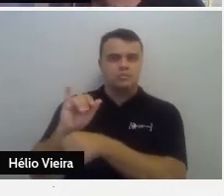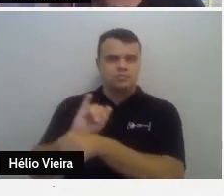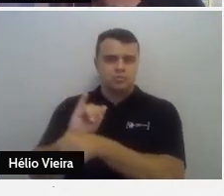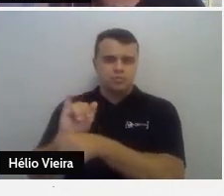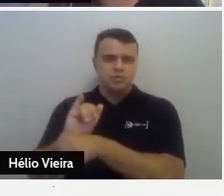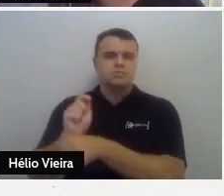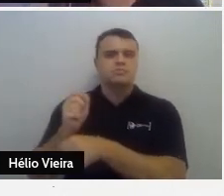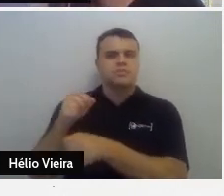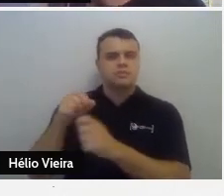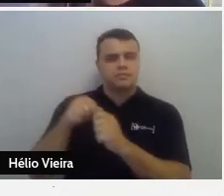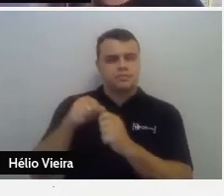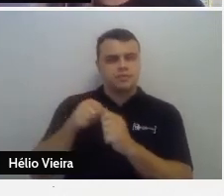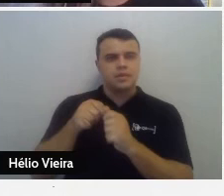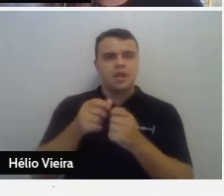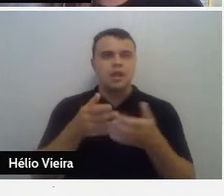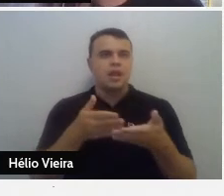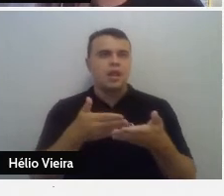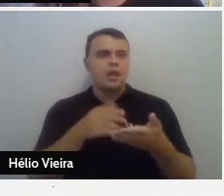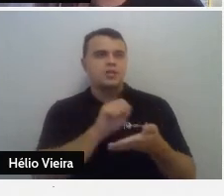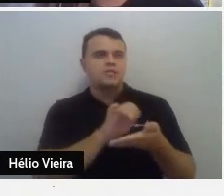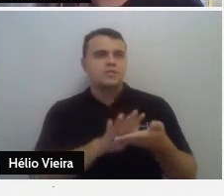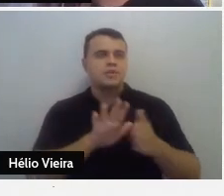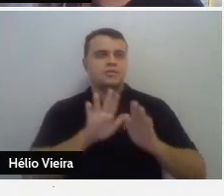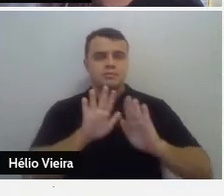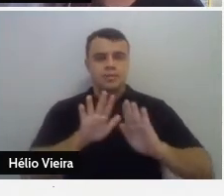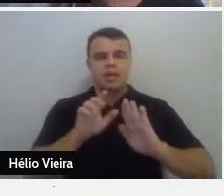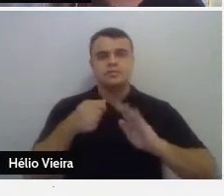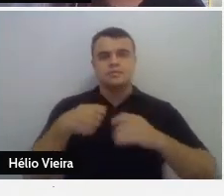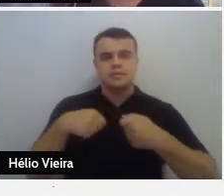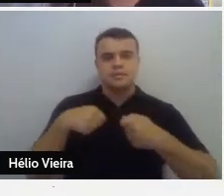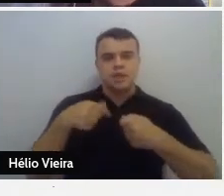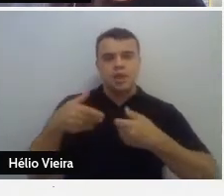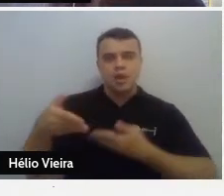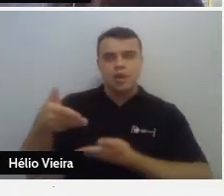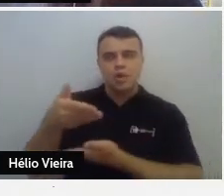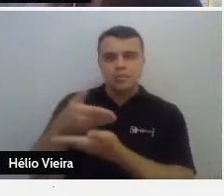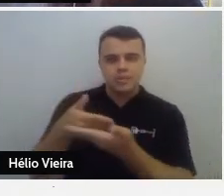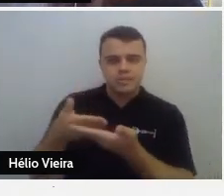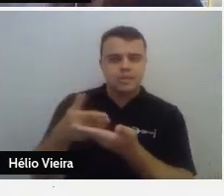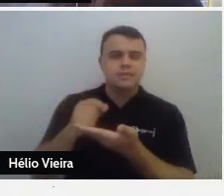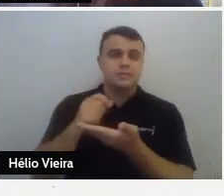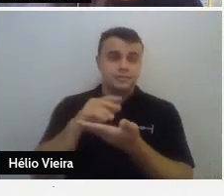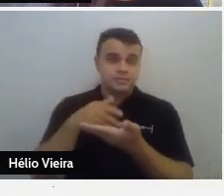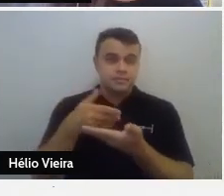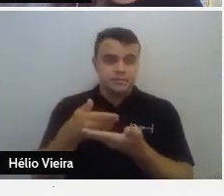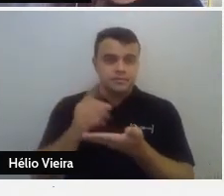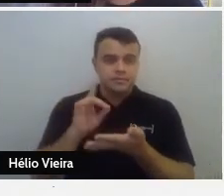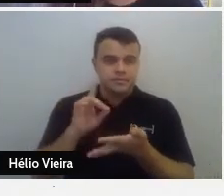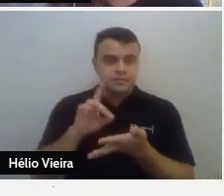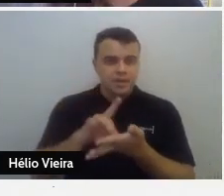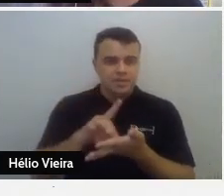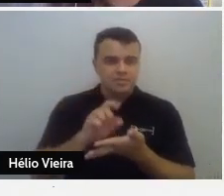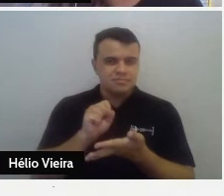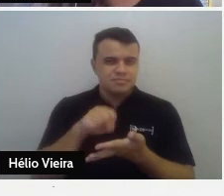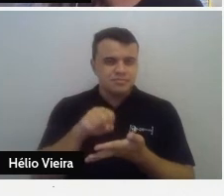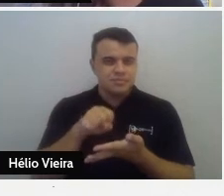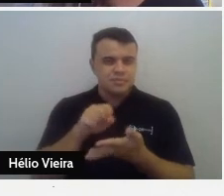que você tem que fazer, mas tem que compartilhar. Então, é uma